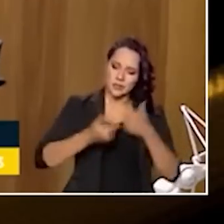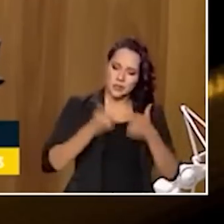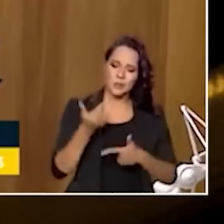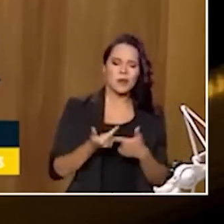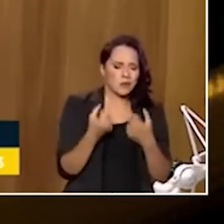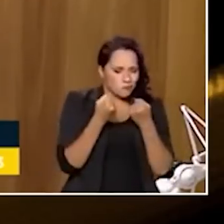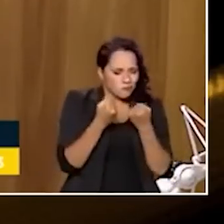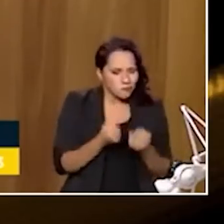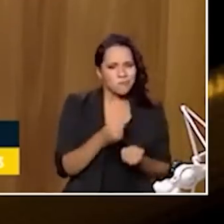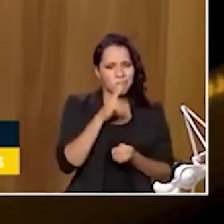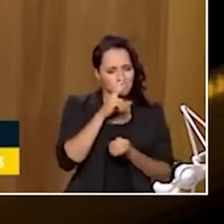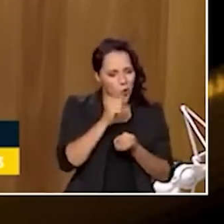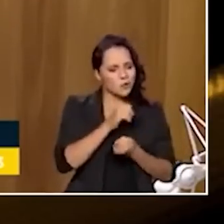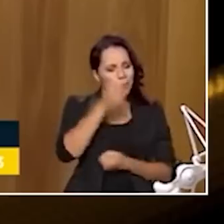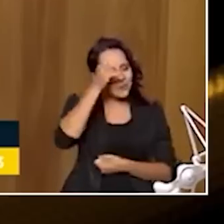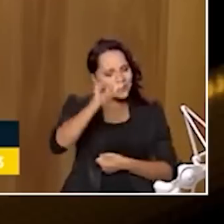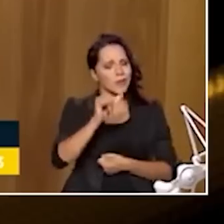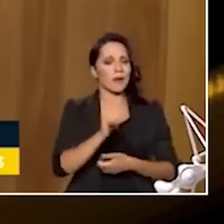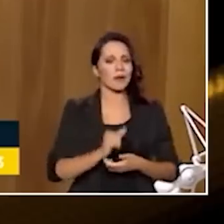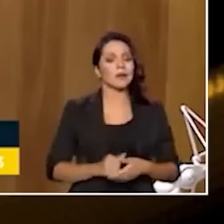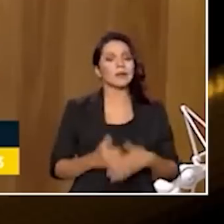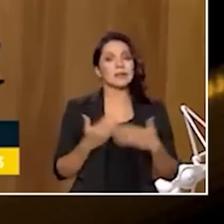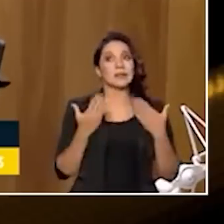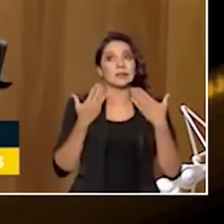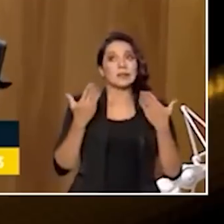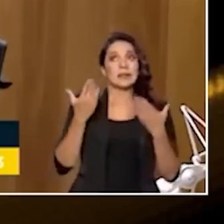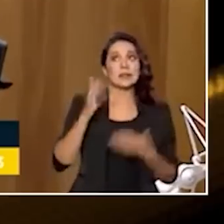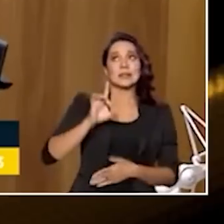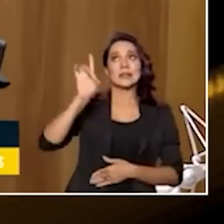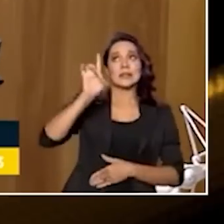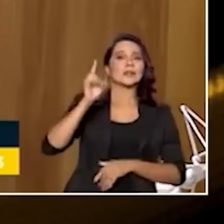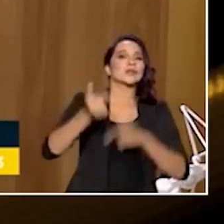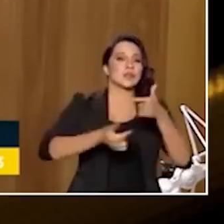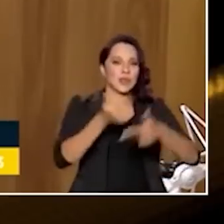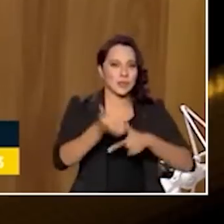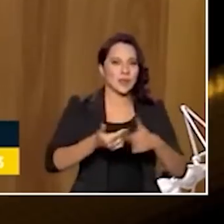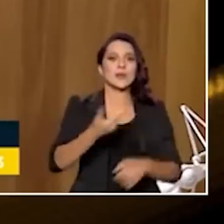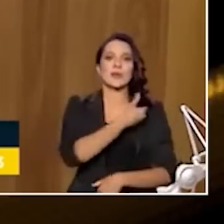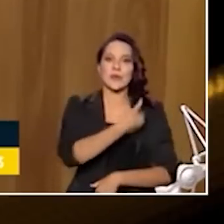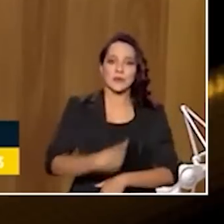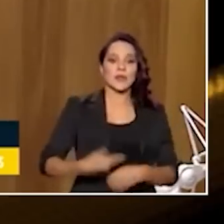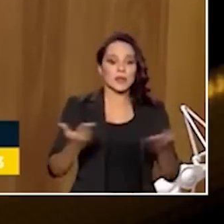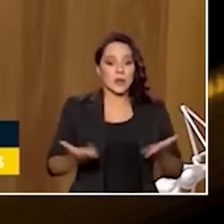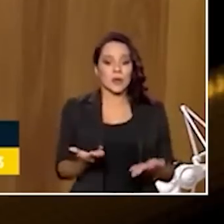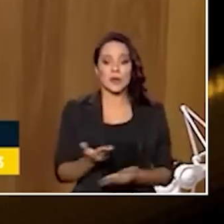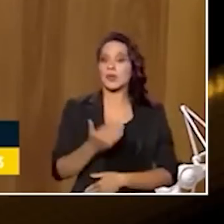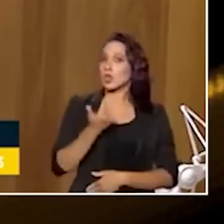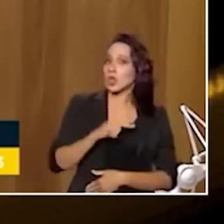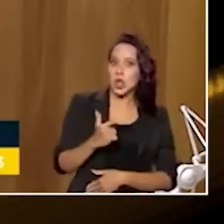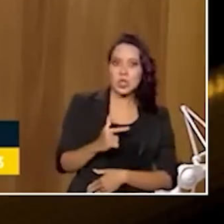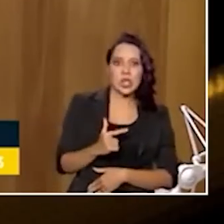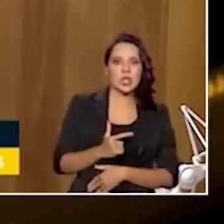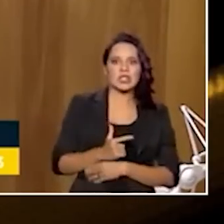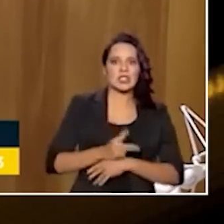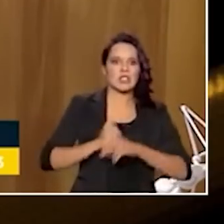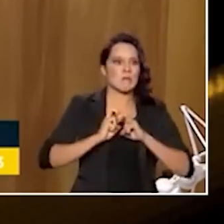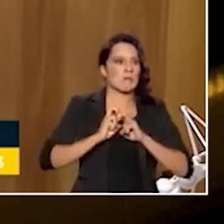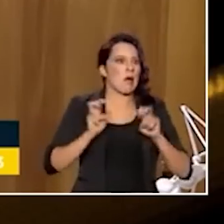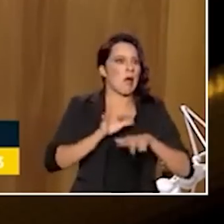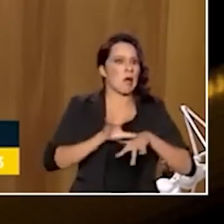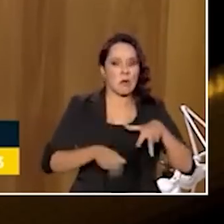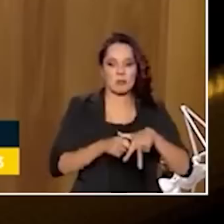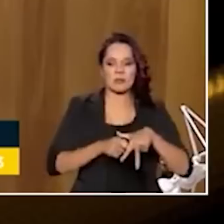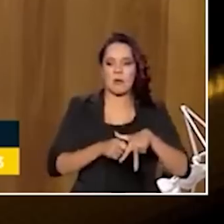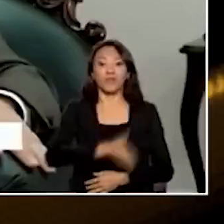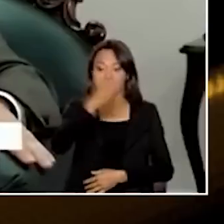Anderson Torres não é o Henrique pisolato aquele que fugiu do Brasil pelo Paraguai depois foi encontrado na Itália na época dos governos do PT ele não